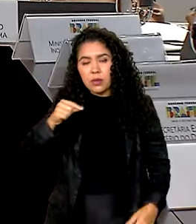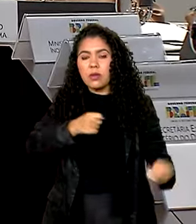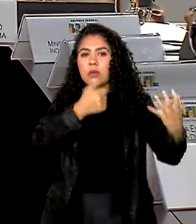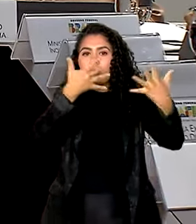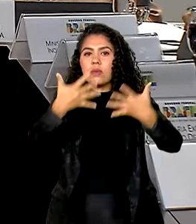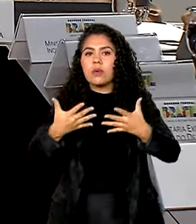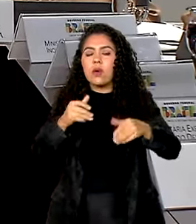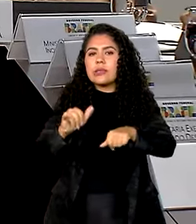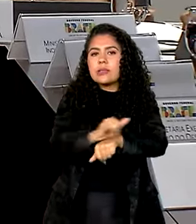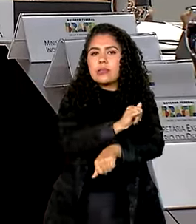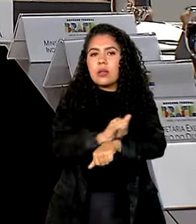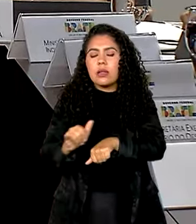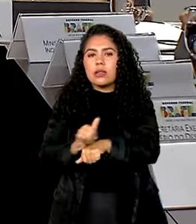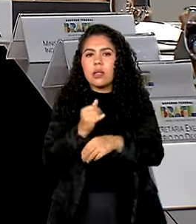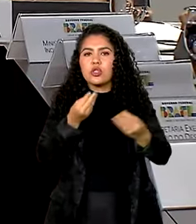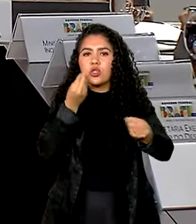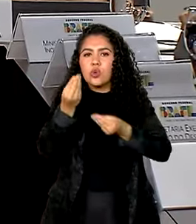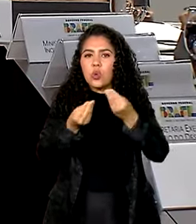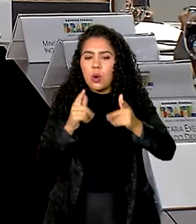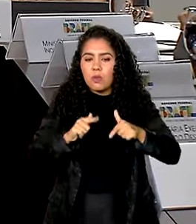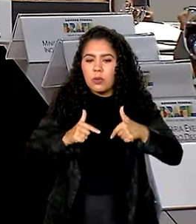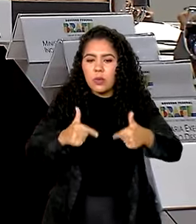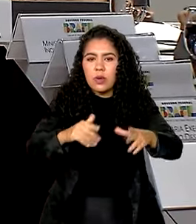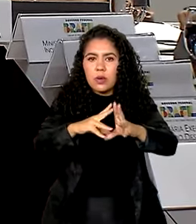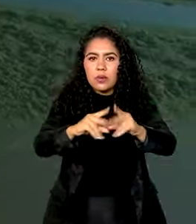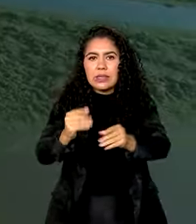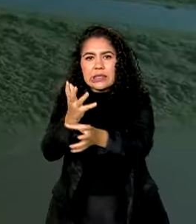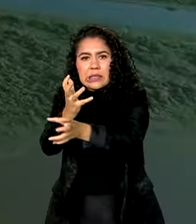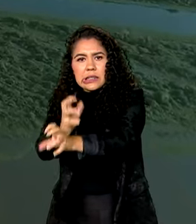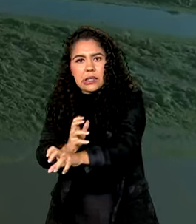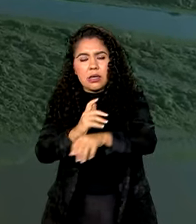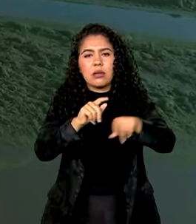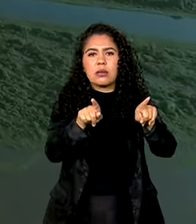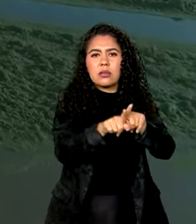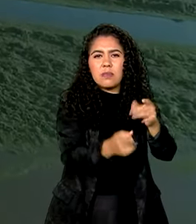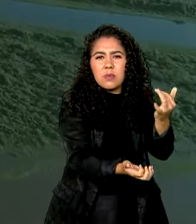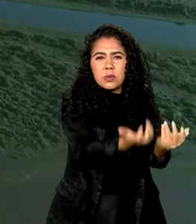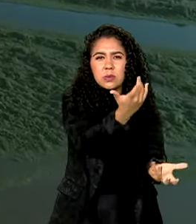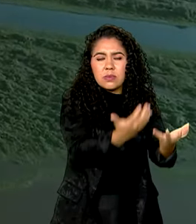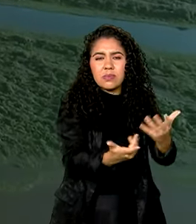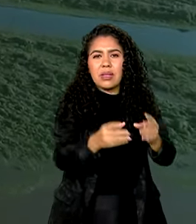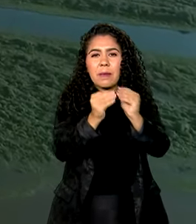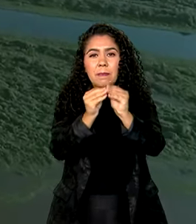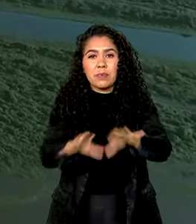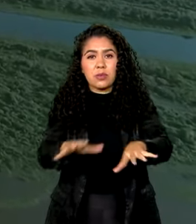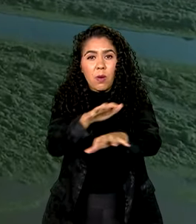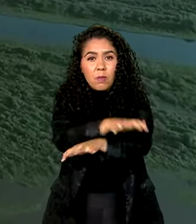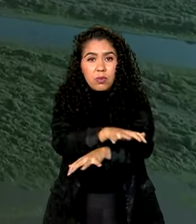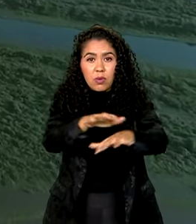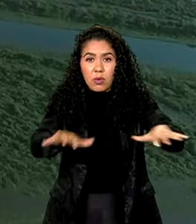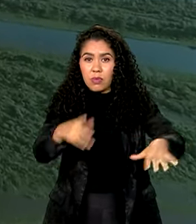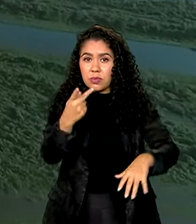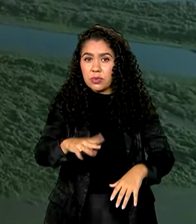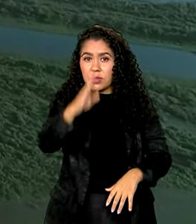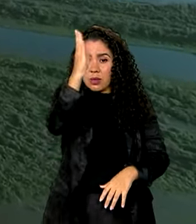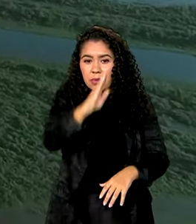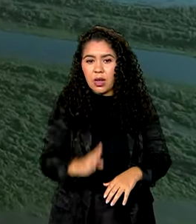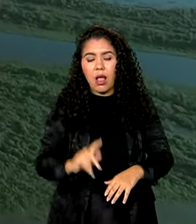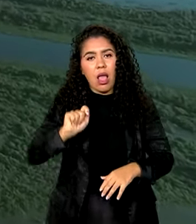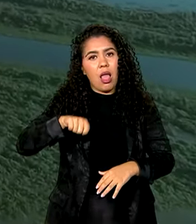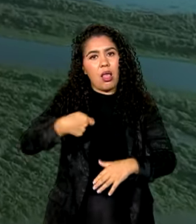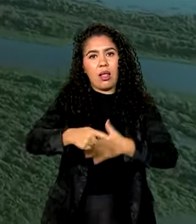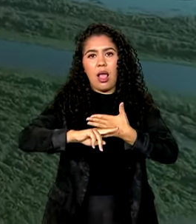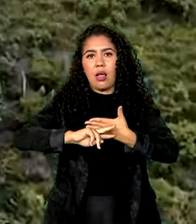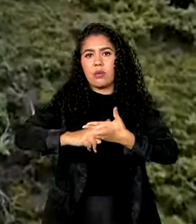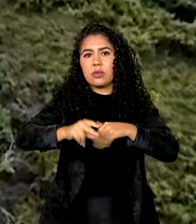seca intensa que atinge vários biomas do país. Segundo o Ministério do Meio Ambiente, trata-se de mais uma consequência